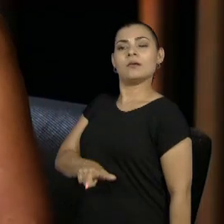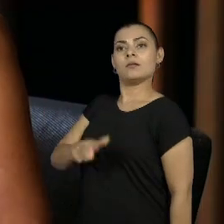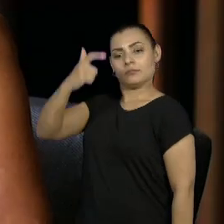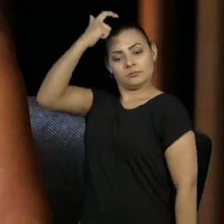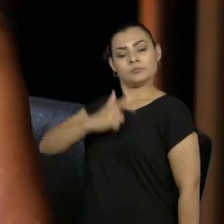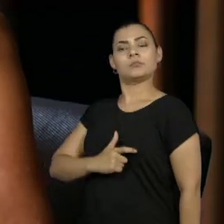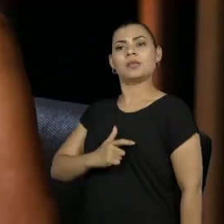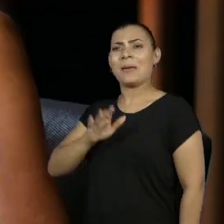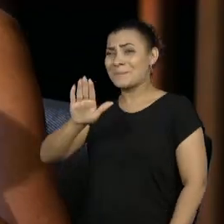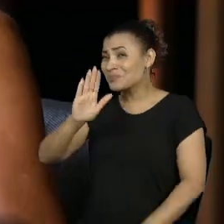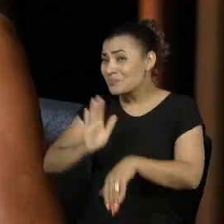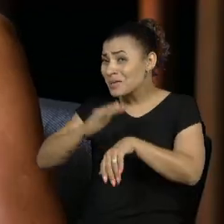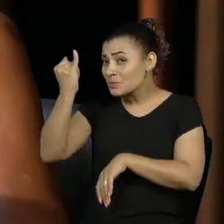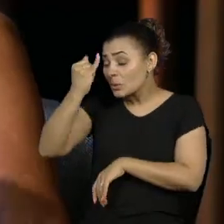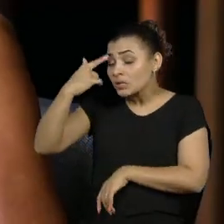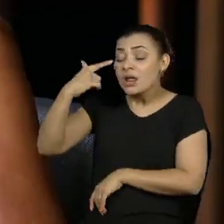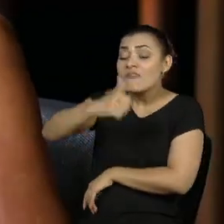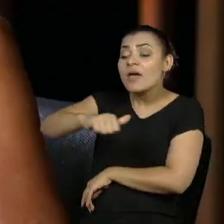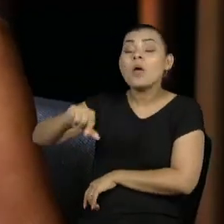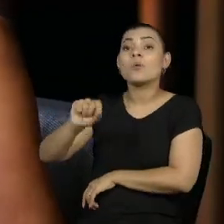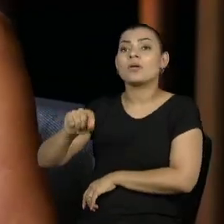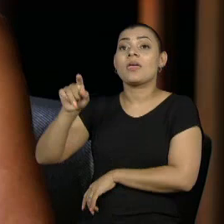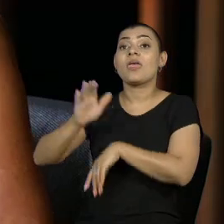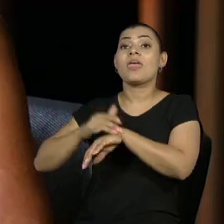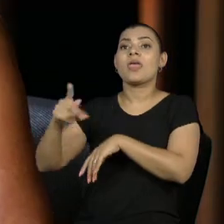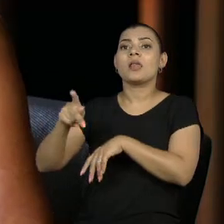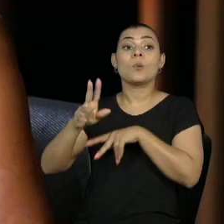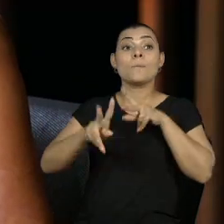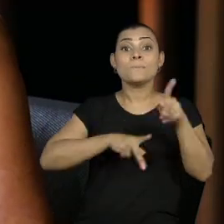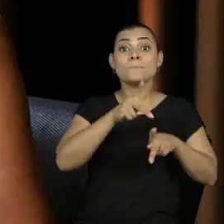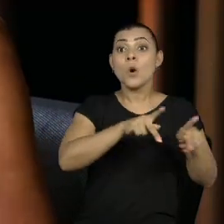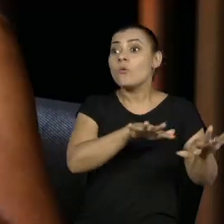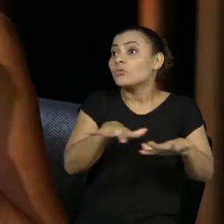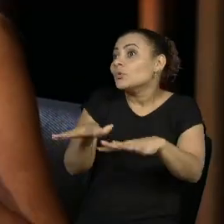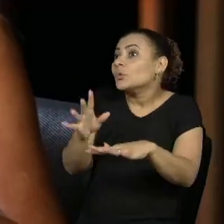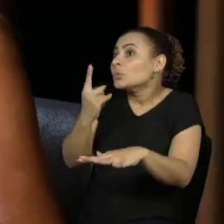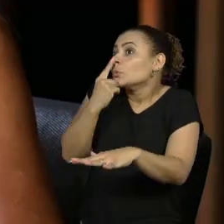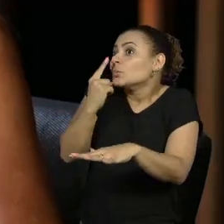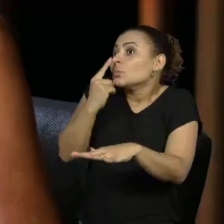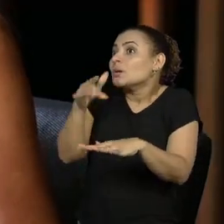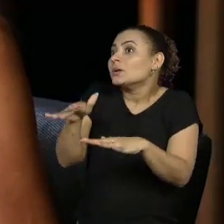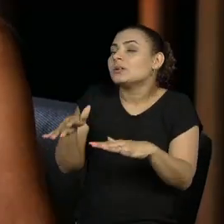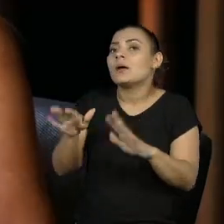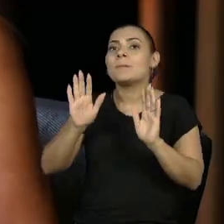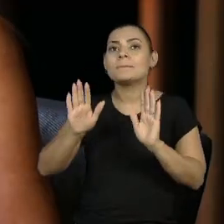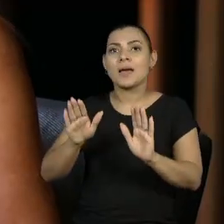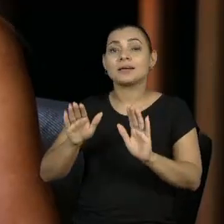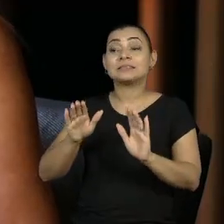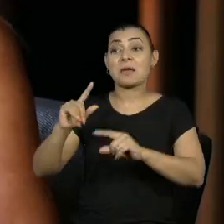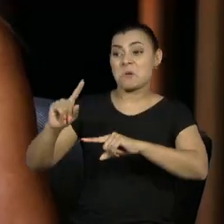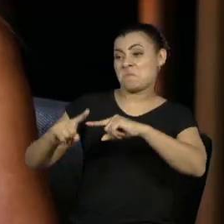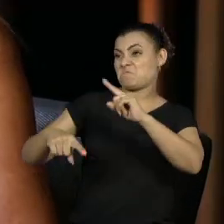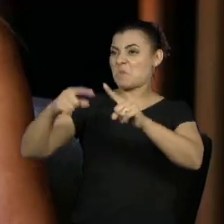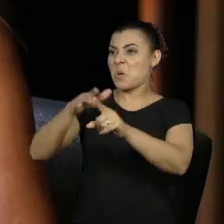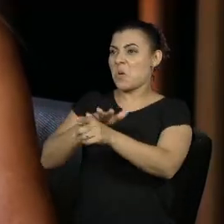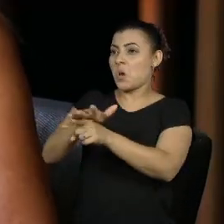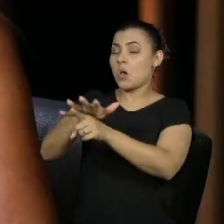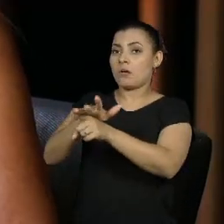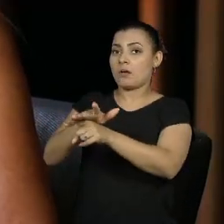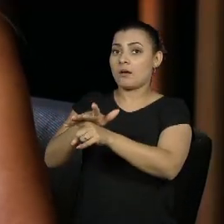interessante a gente avaliar é que ele cai como um monarca muito popular Ele só não foi mais